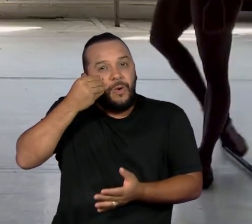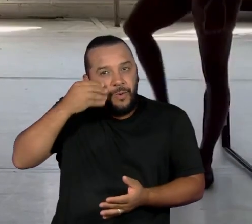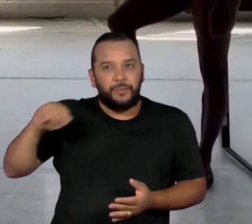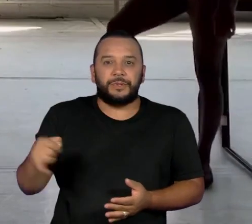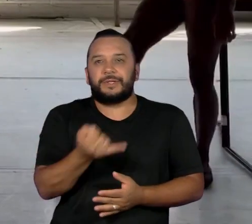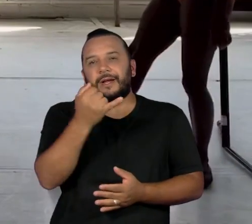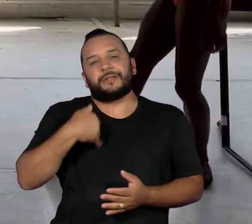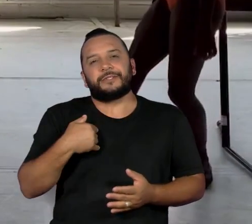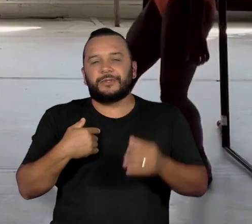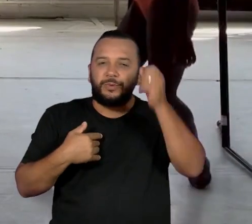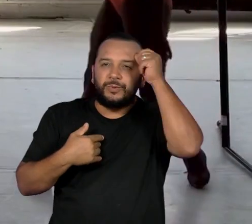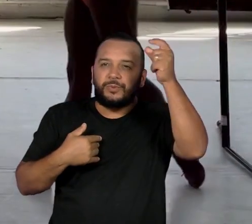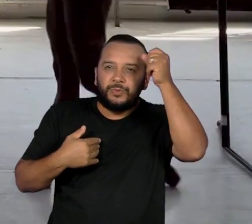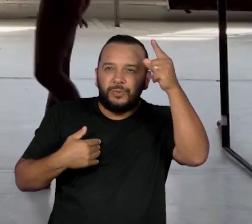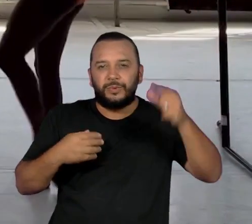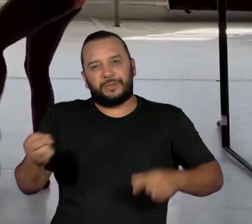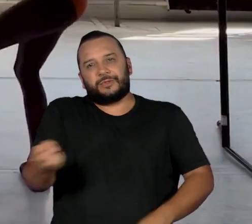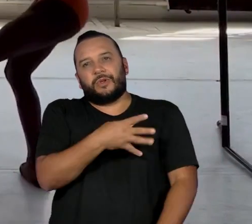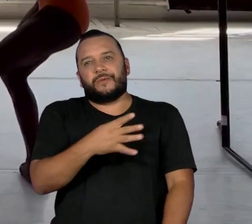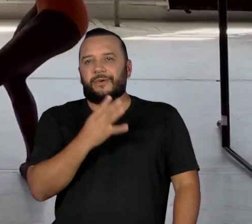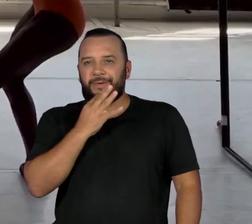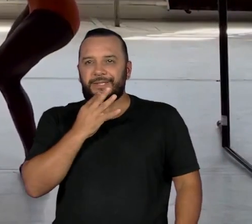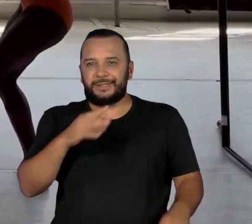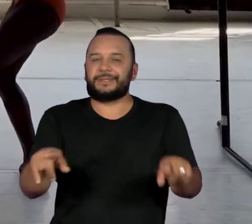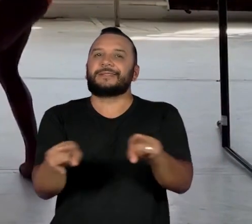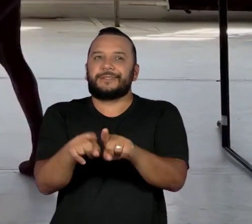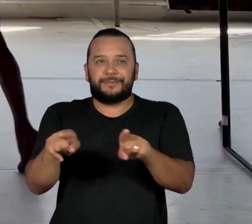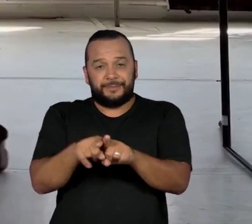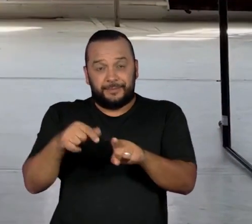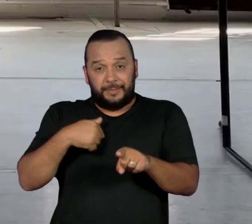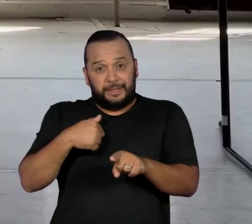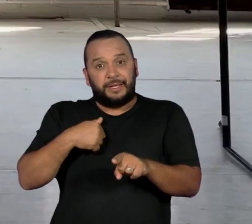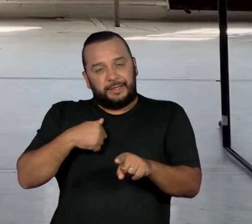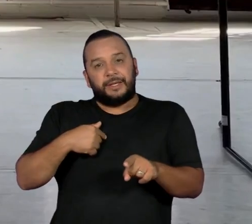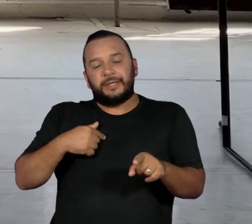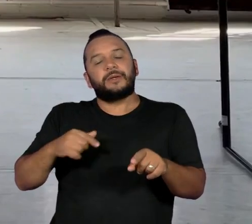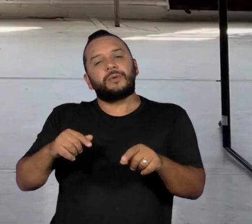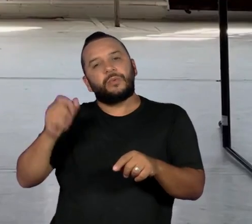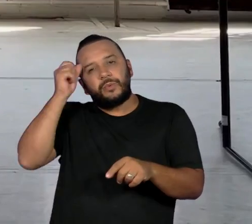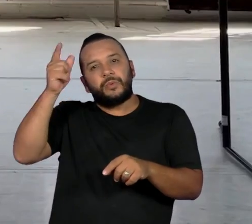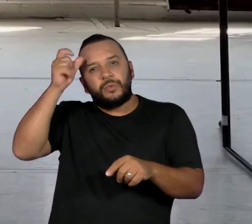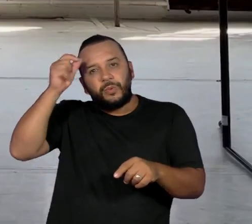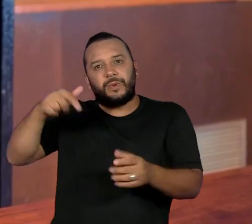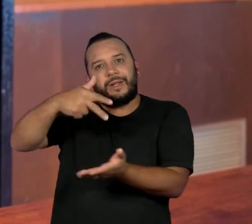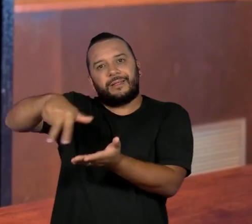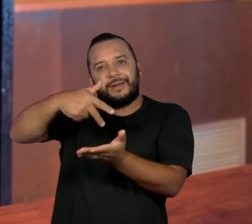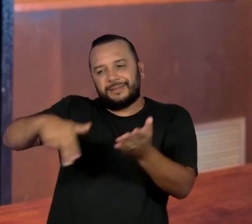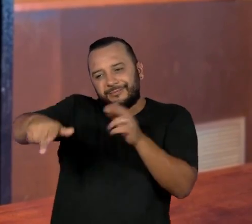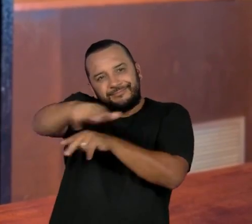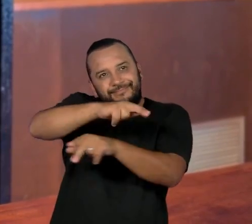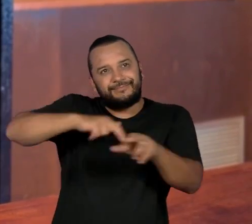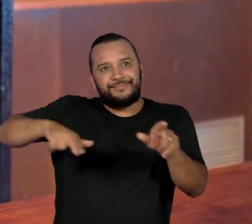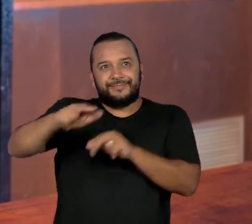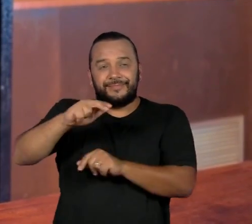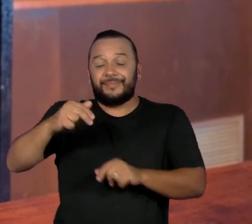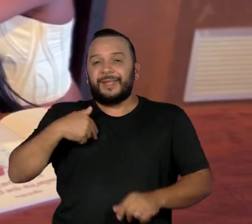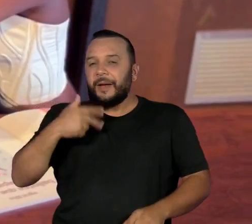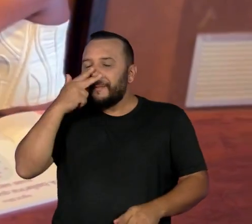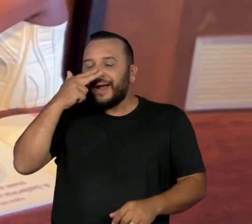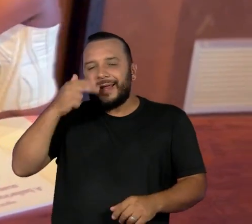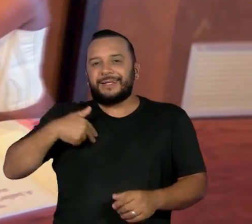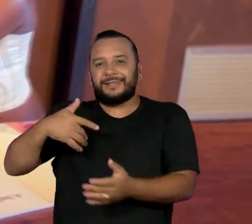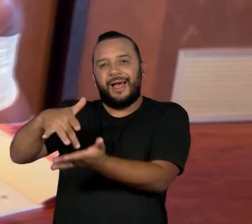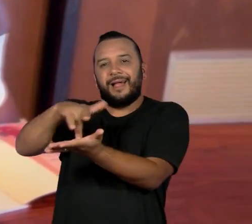culturas novas e também diversificar a própria cultura da dança. Acho que a dança me descobriu, a dança me trouxe para a pessoa que eu